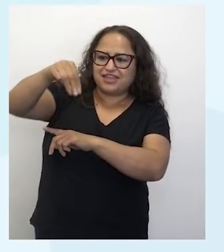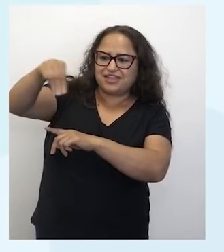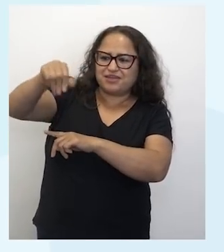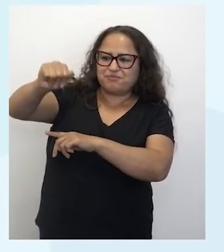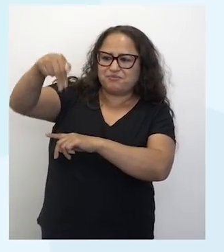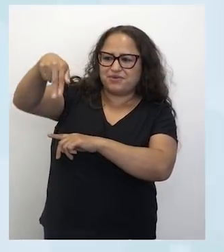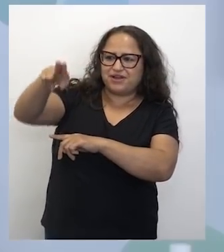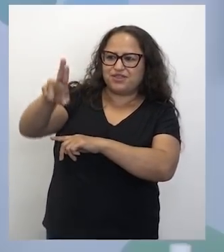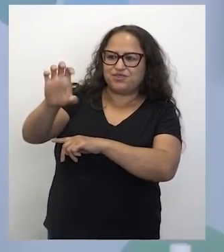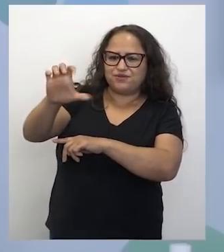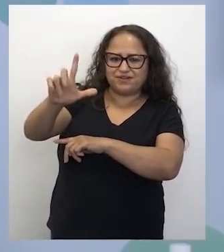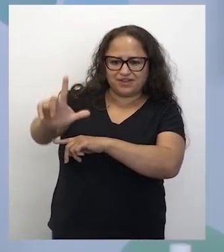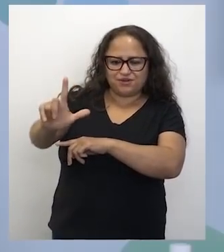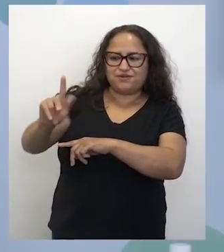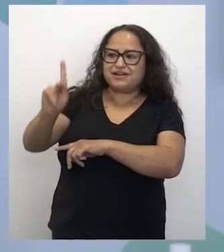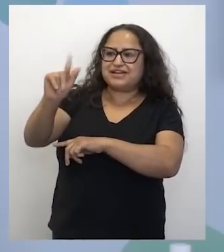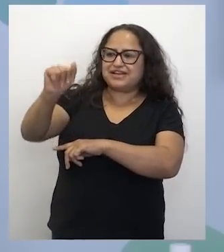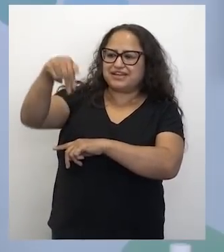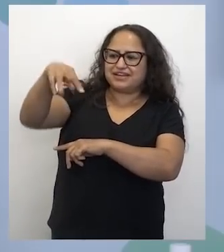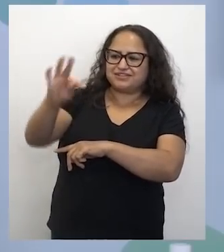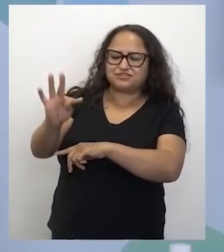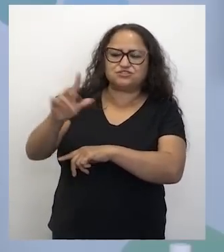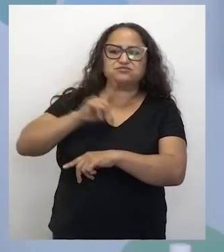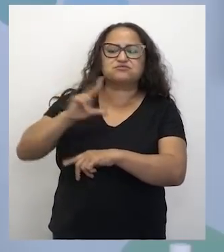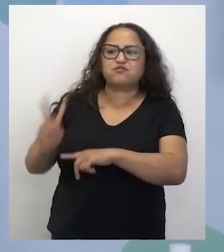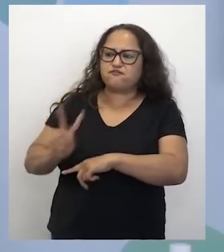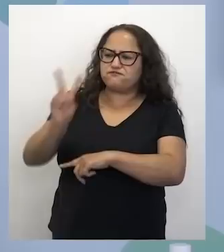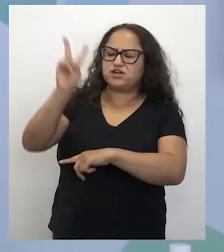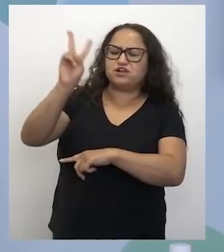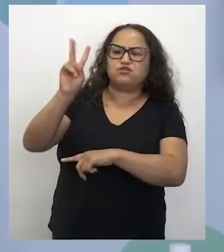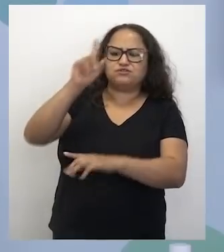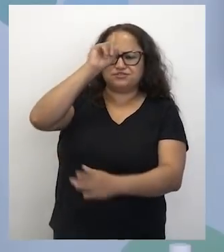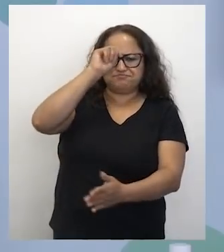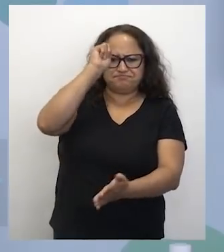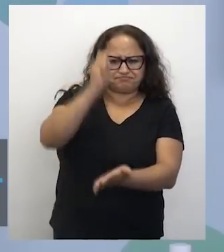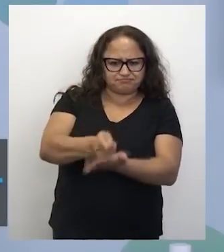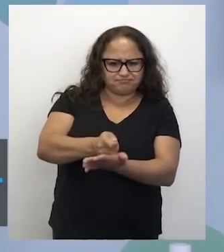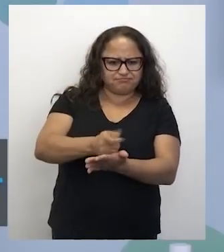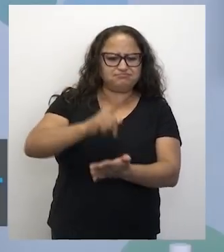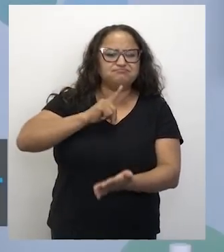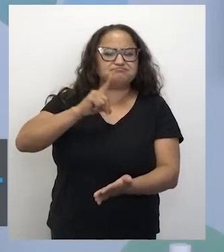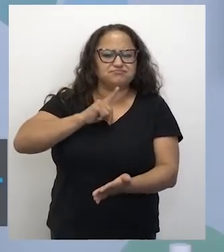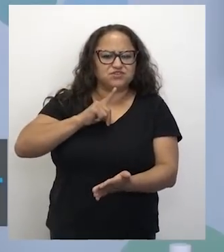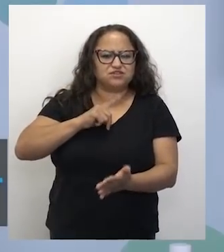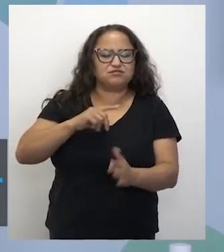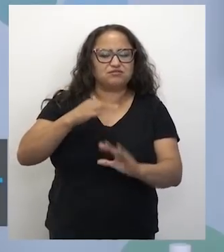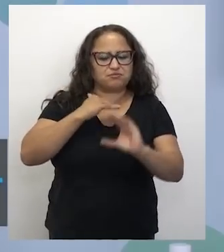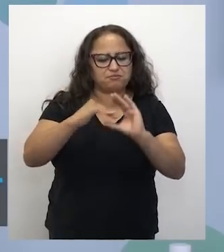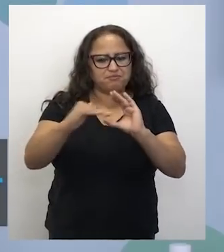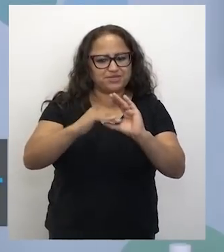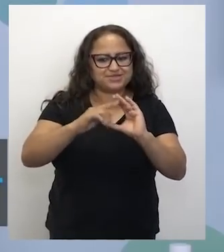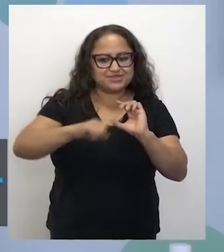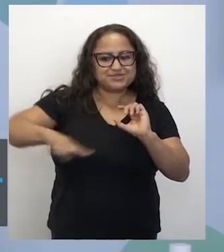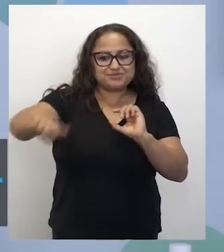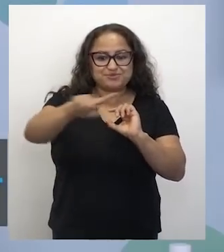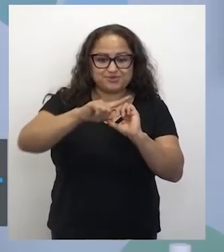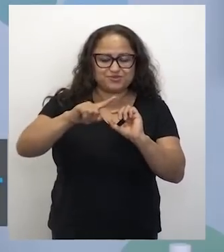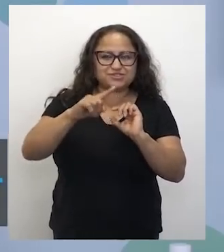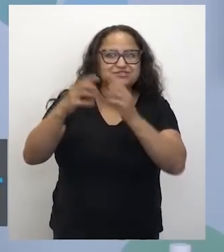gente vai falar sobre ações, sobre valores, sobre decisões, fica aí a mensagem para vocês